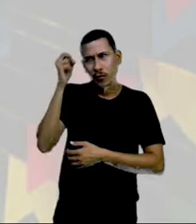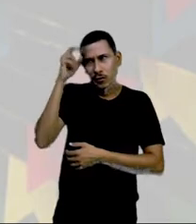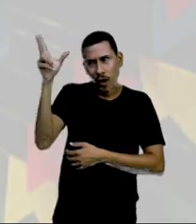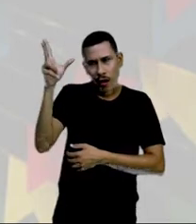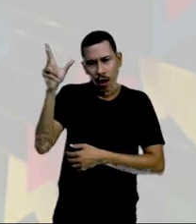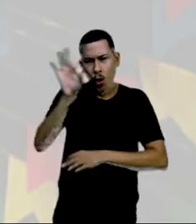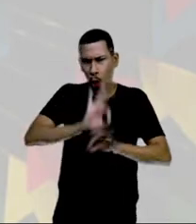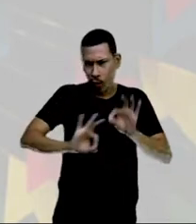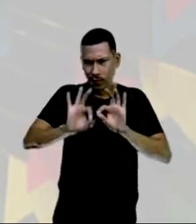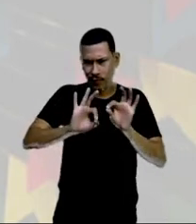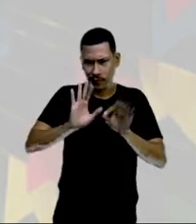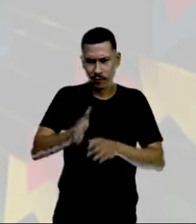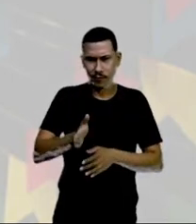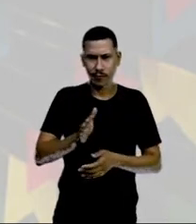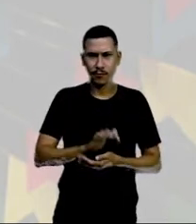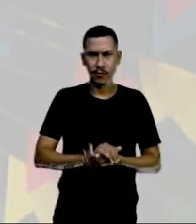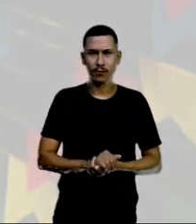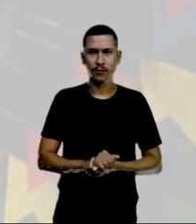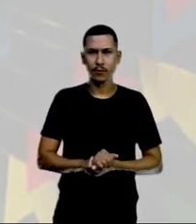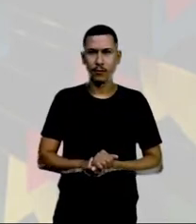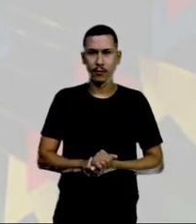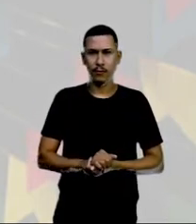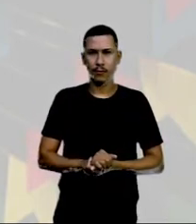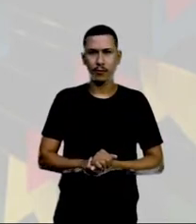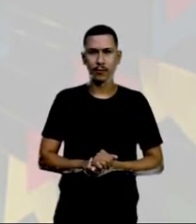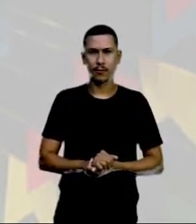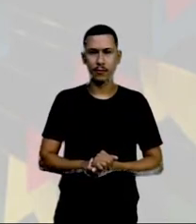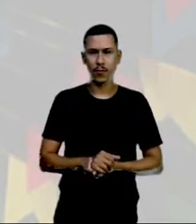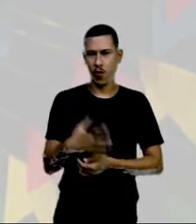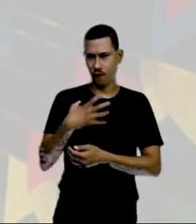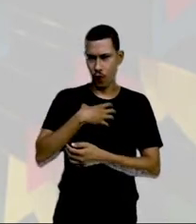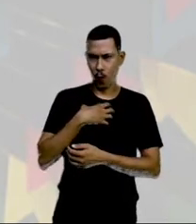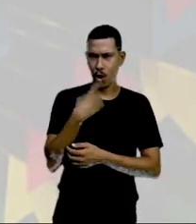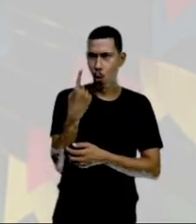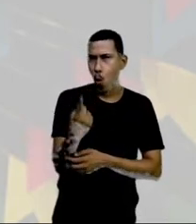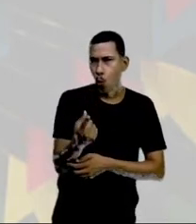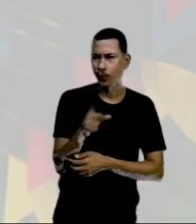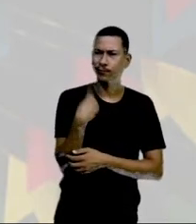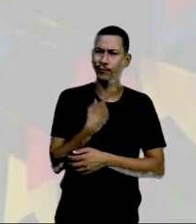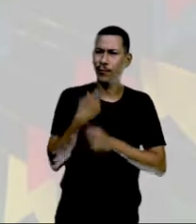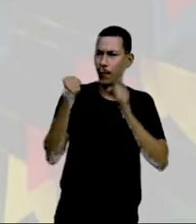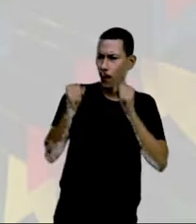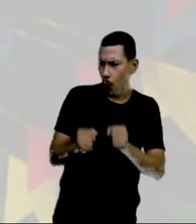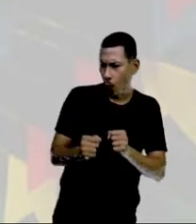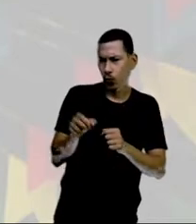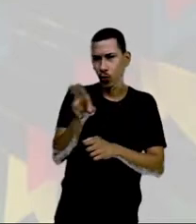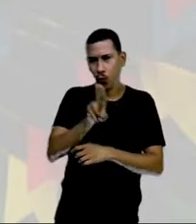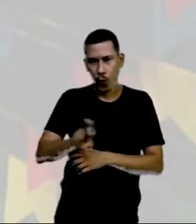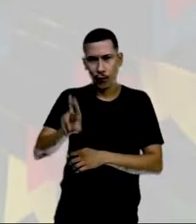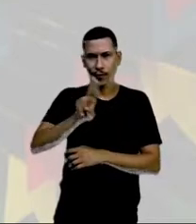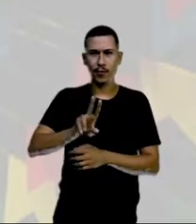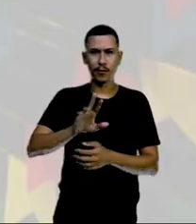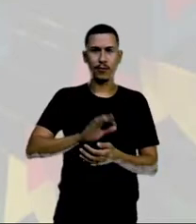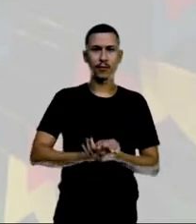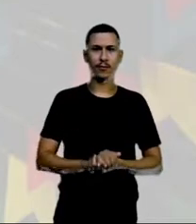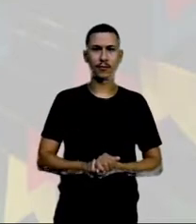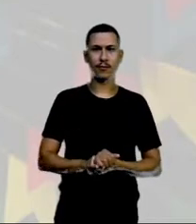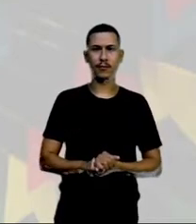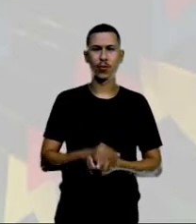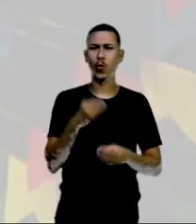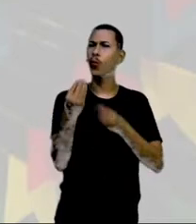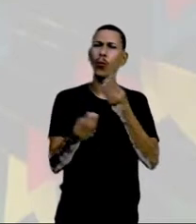já pronta, né? E aí, uma das formas que a gente quer saber é